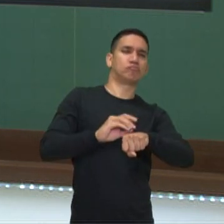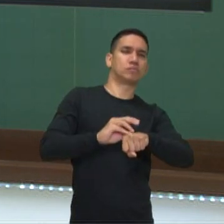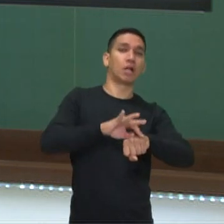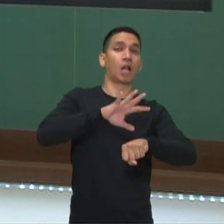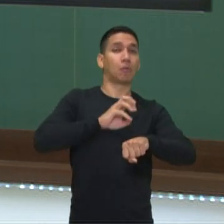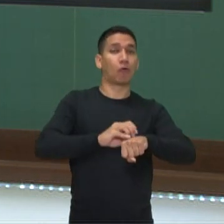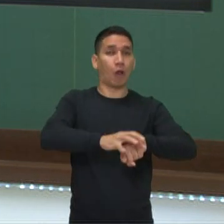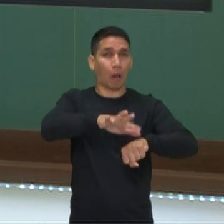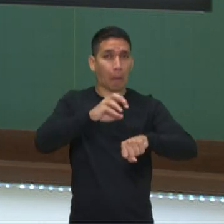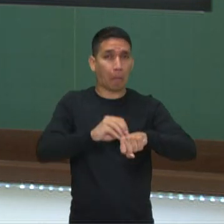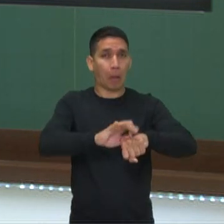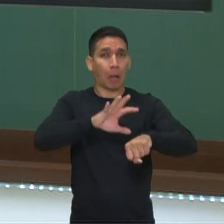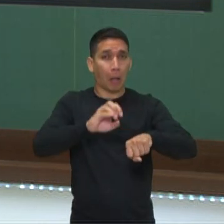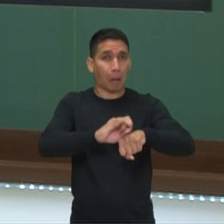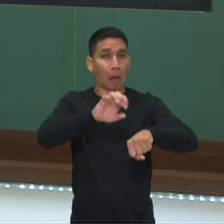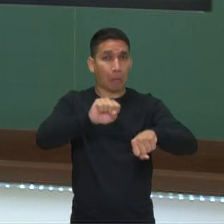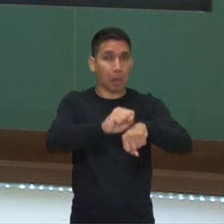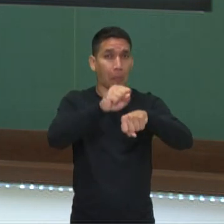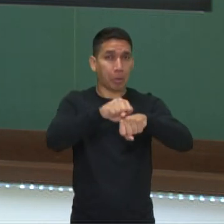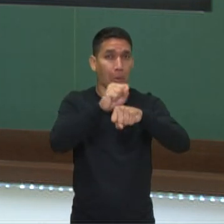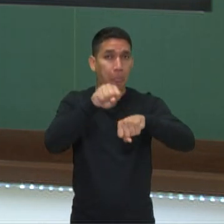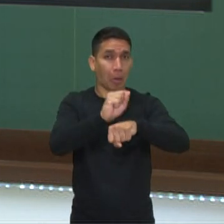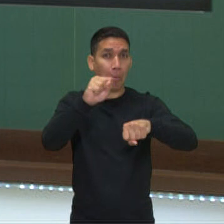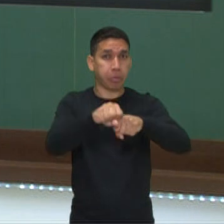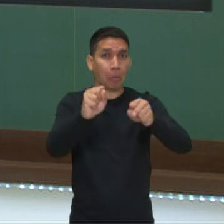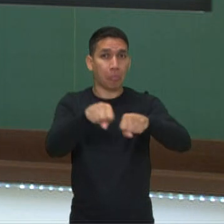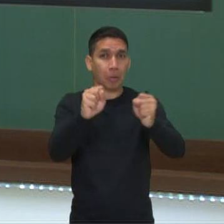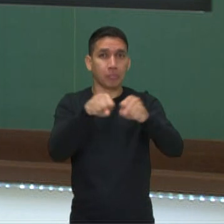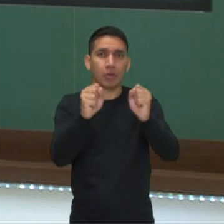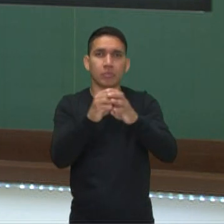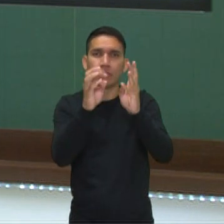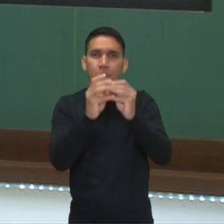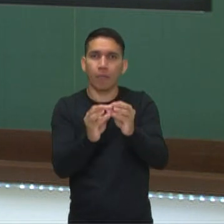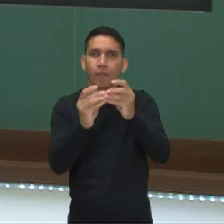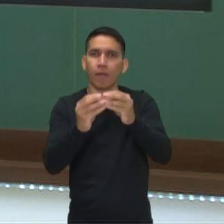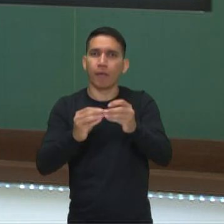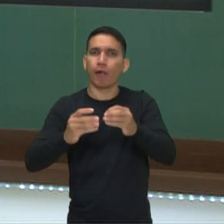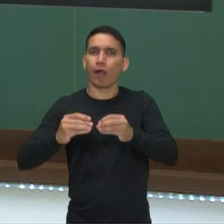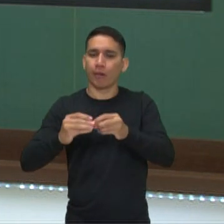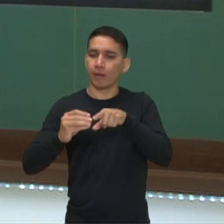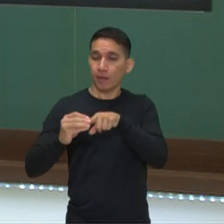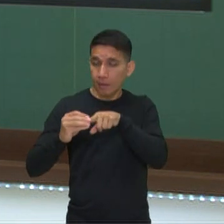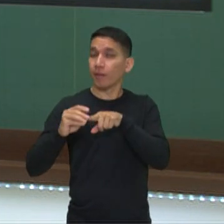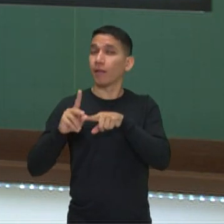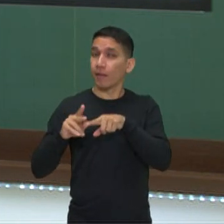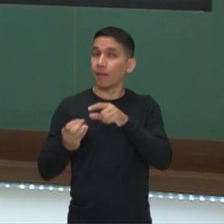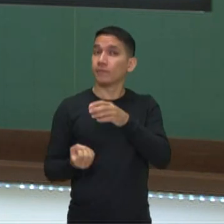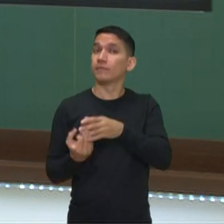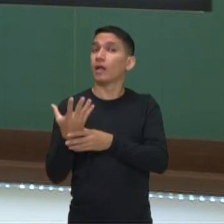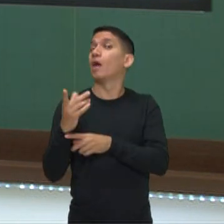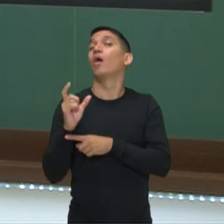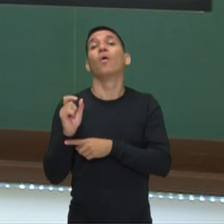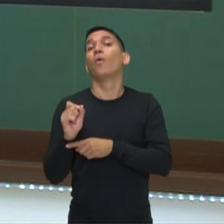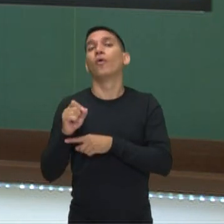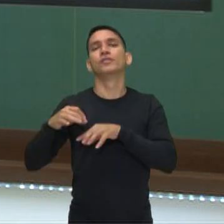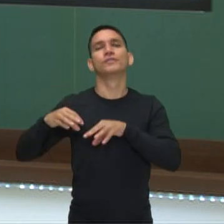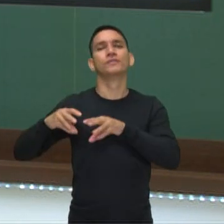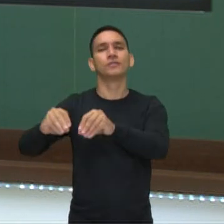sobre essa rocha. Quebrou, fragmentou em pedaços menores. Esses fragmentos vão formar o que nós chamamos